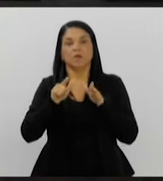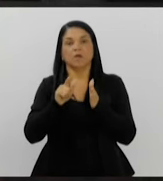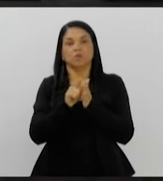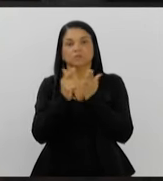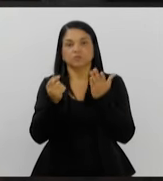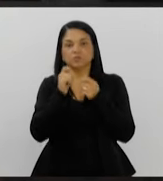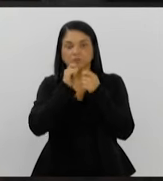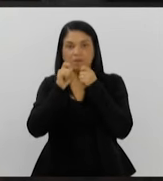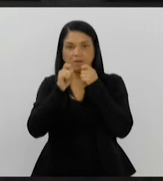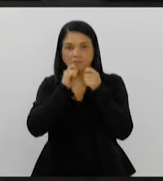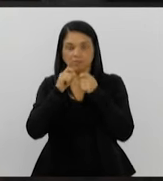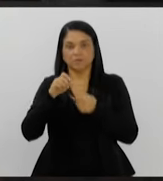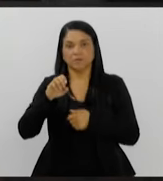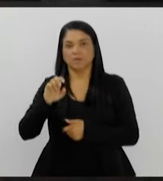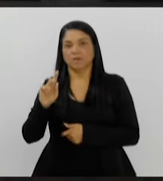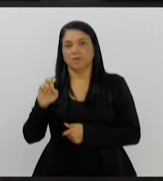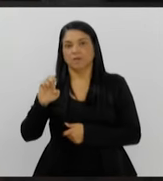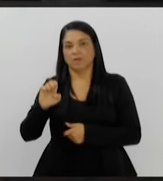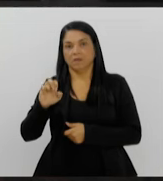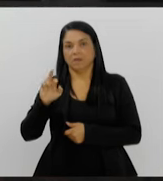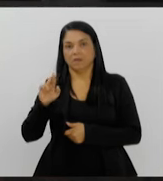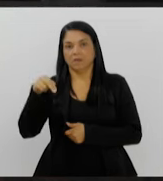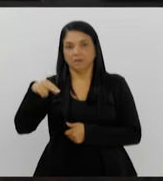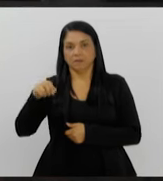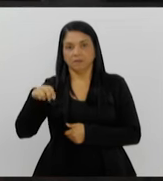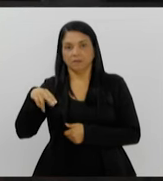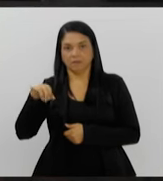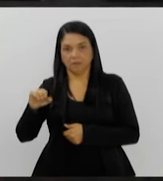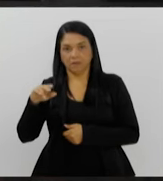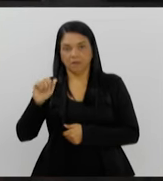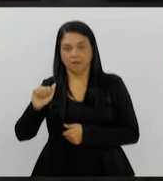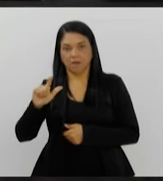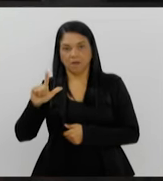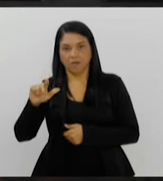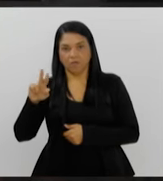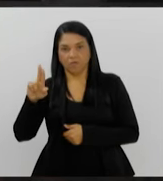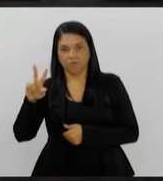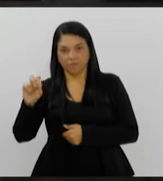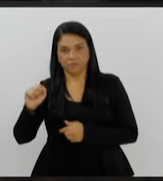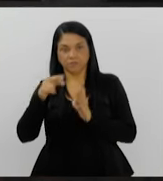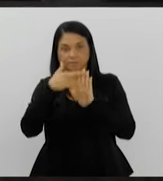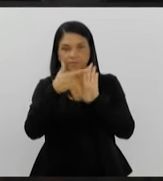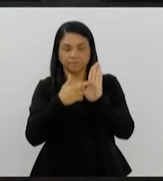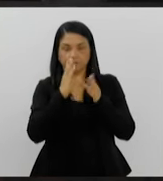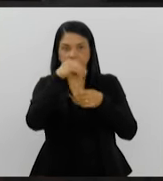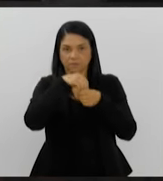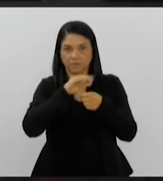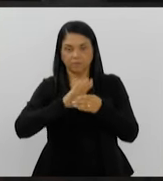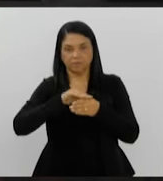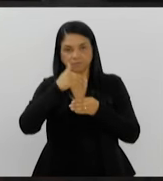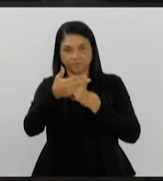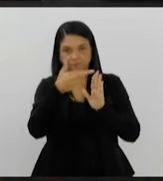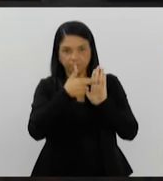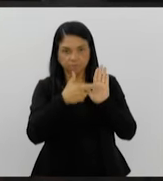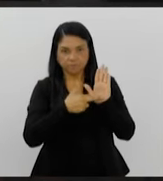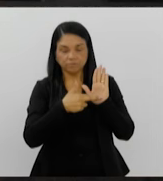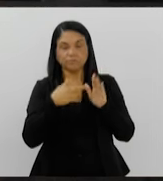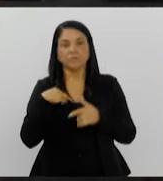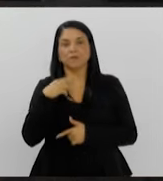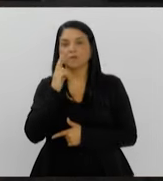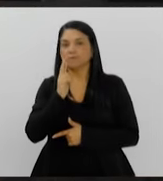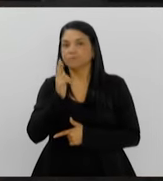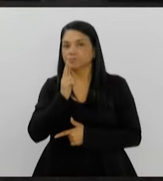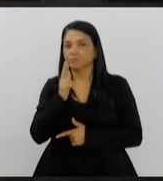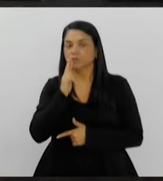Hernani Alves parecer da comissão de normas internas e proposições externas favorável relatoria do deputado Rodrigo